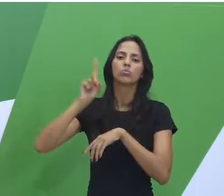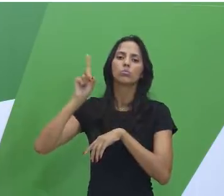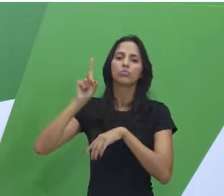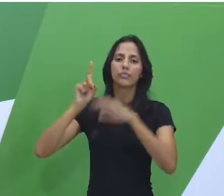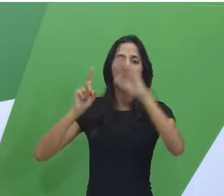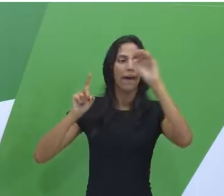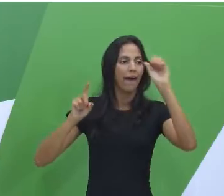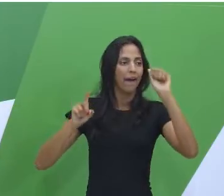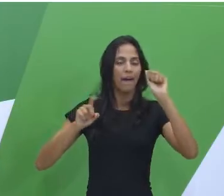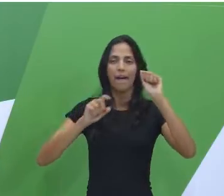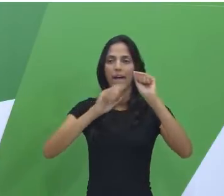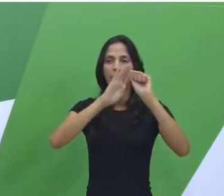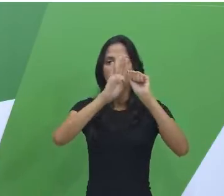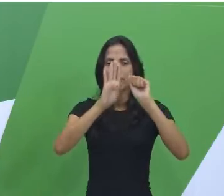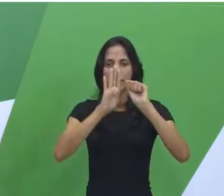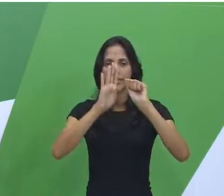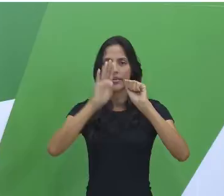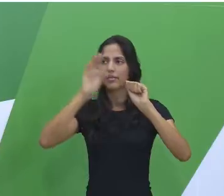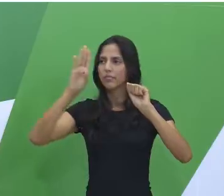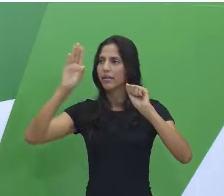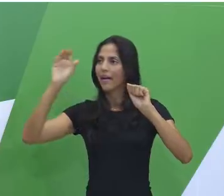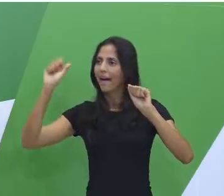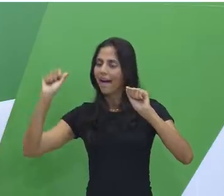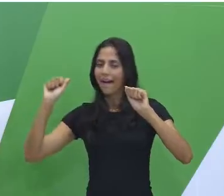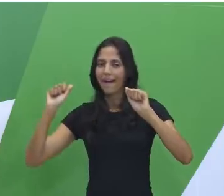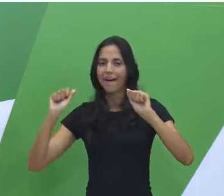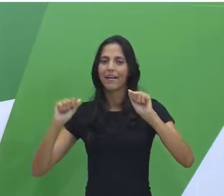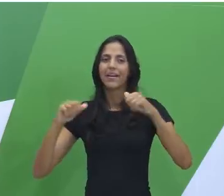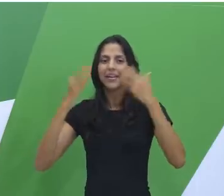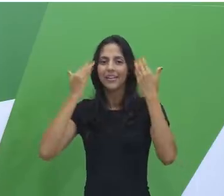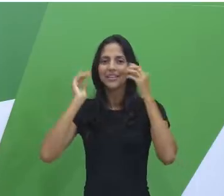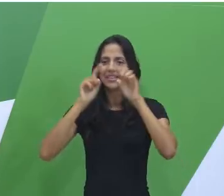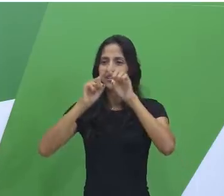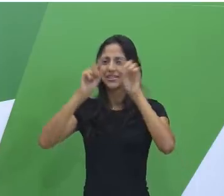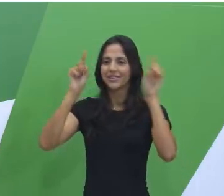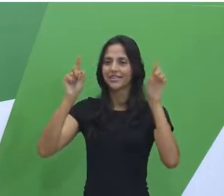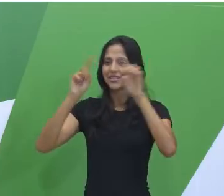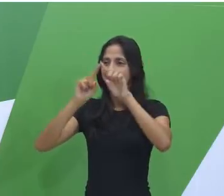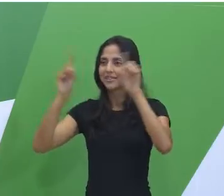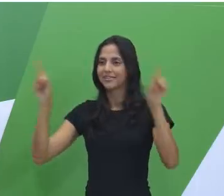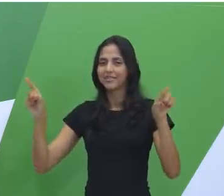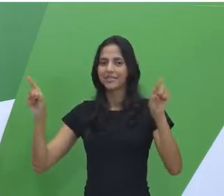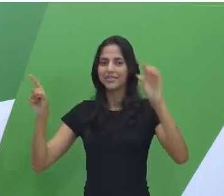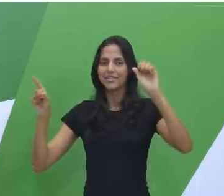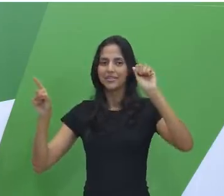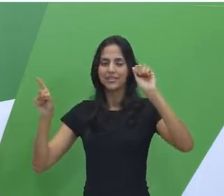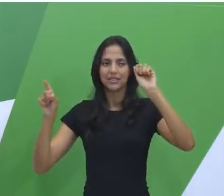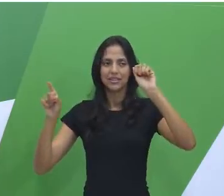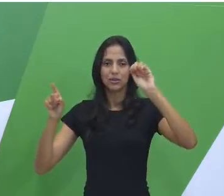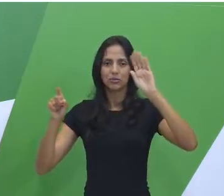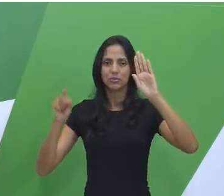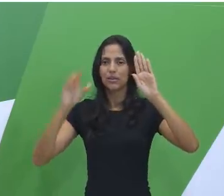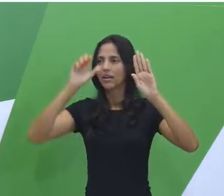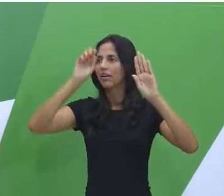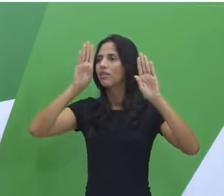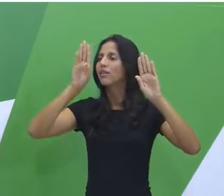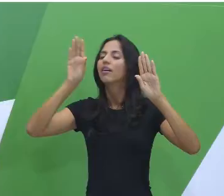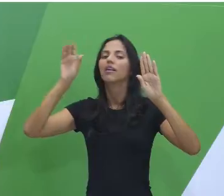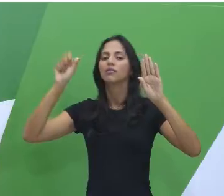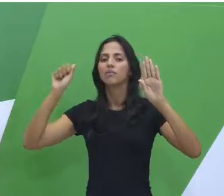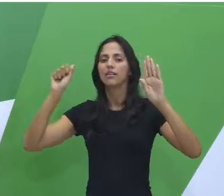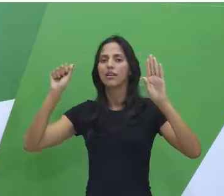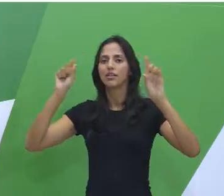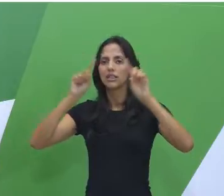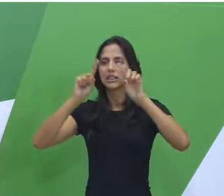B em seu traçado, teremos definidos 2 arcos indicados por arco AB e arco